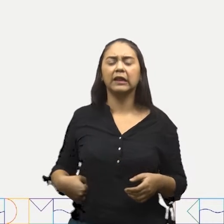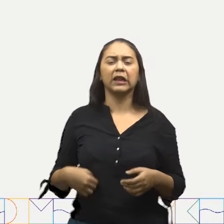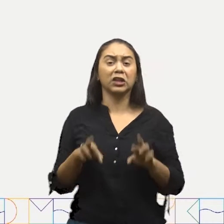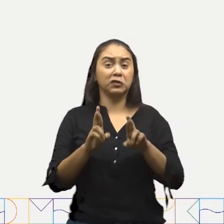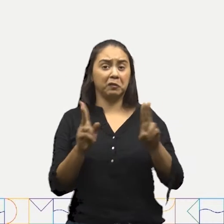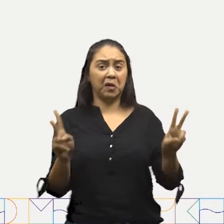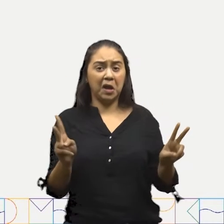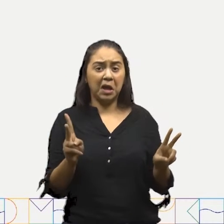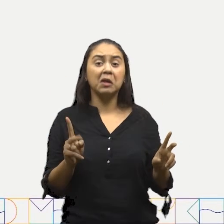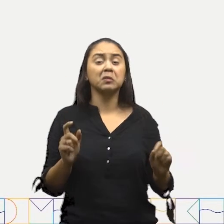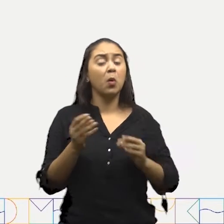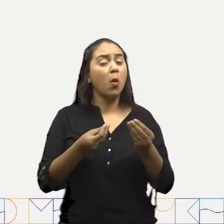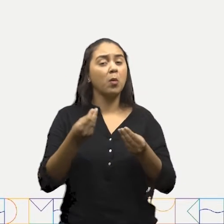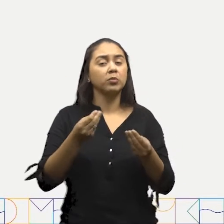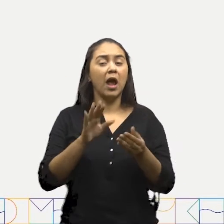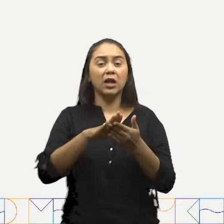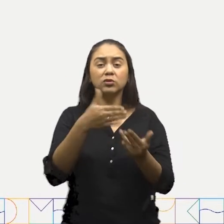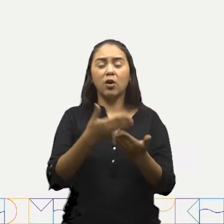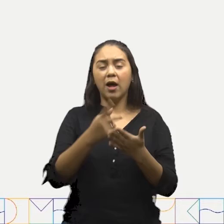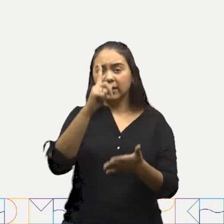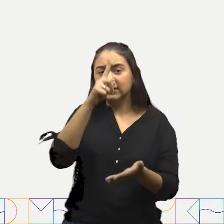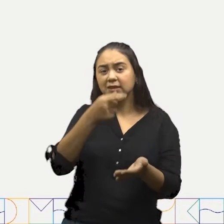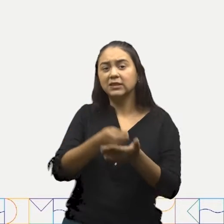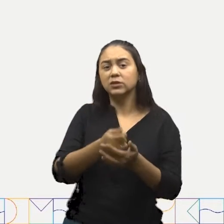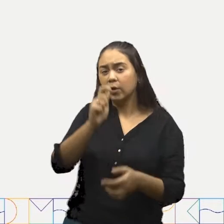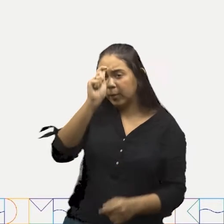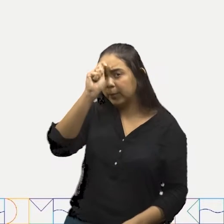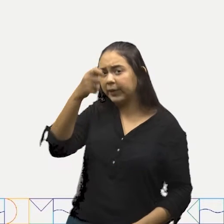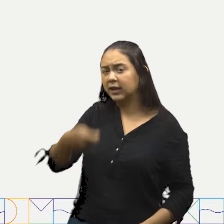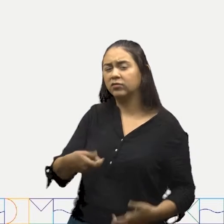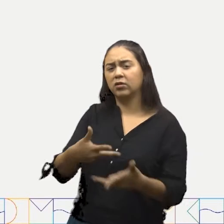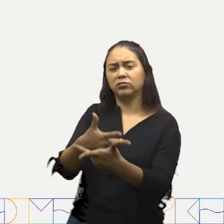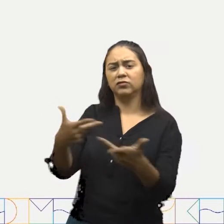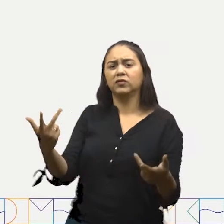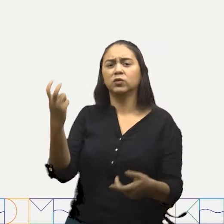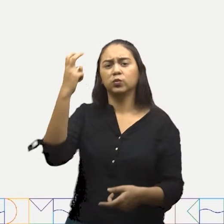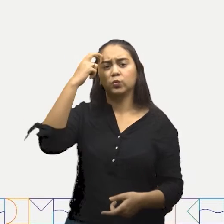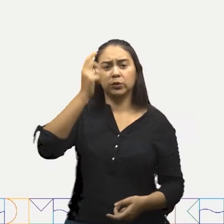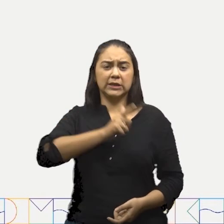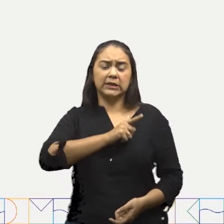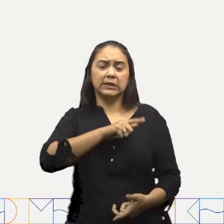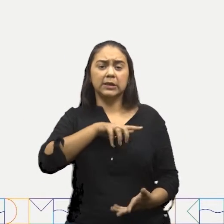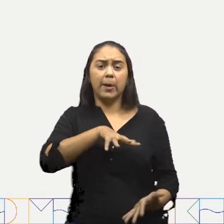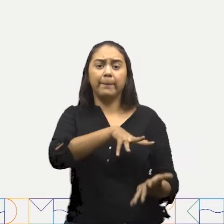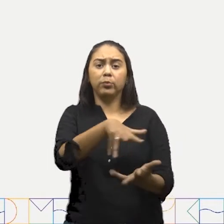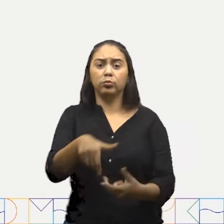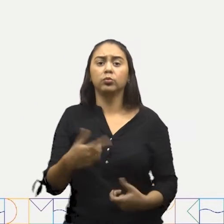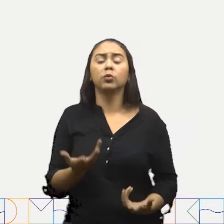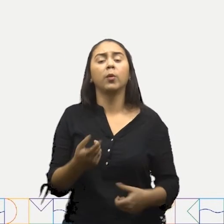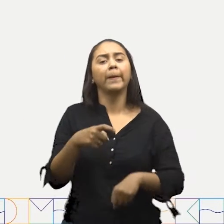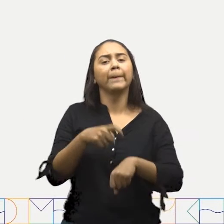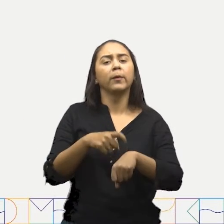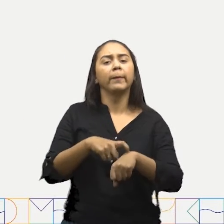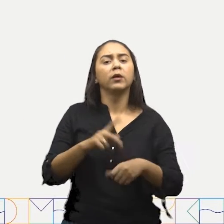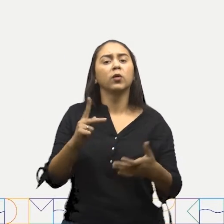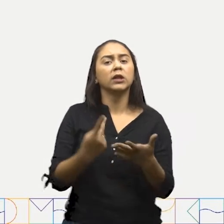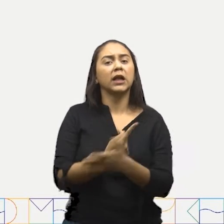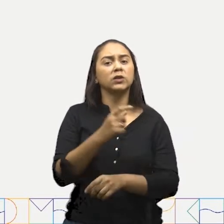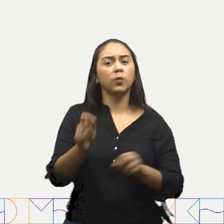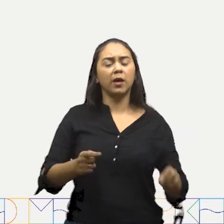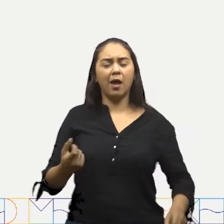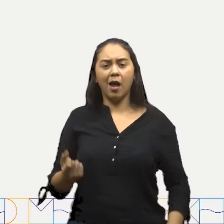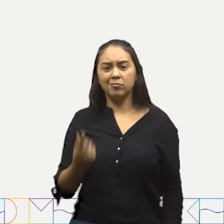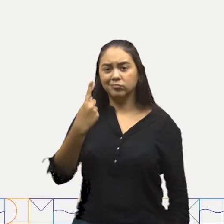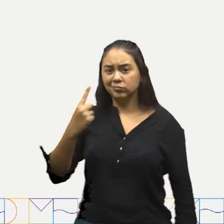A escola decidiu homenagear as diversas culturas que existem no mundo. Nesse momento, surgia então um